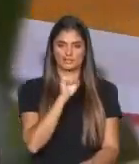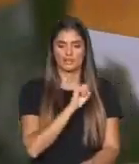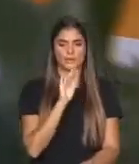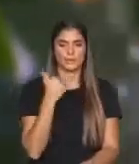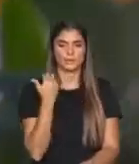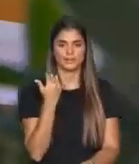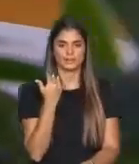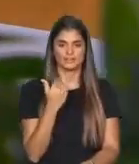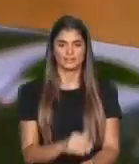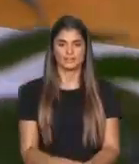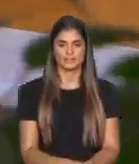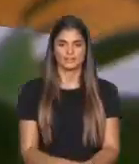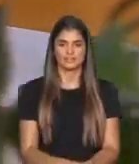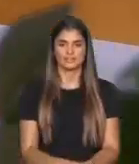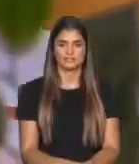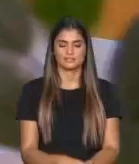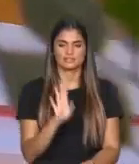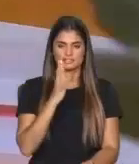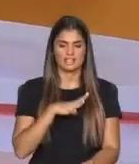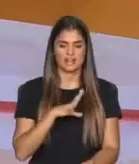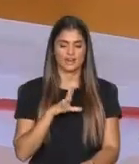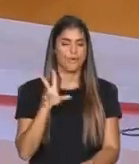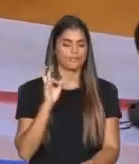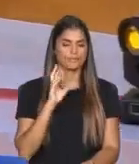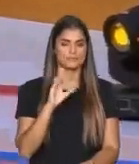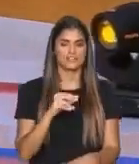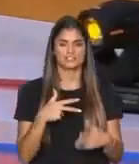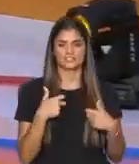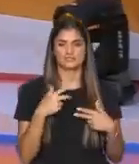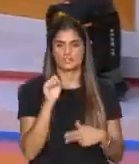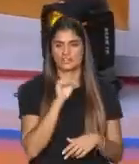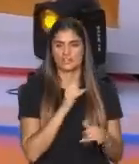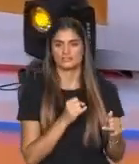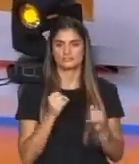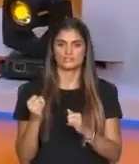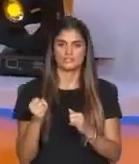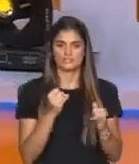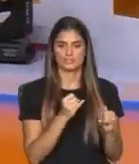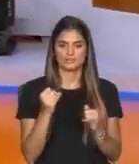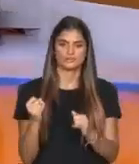Querem ouvir mais? Sexta-feira canta ao desafio.